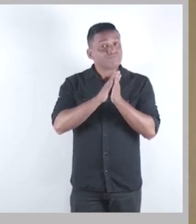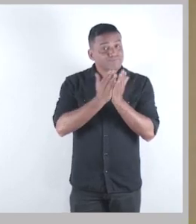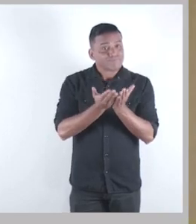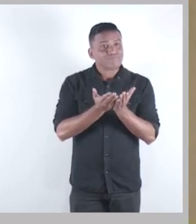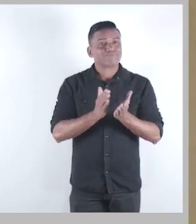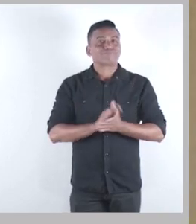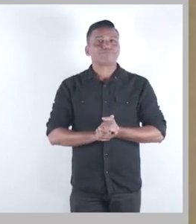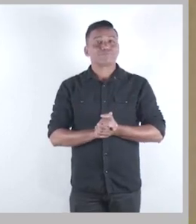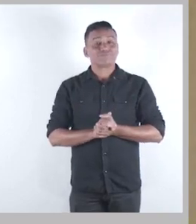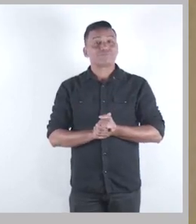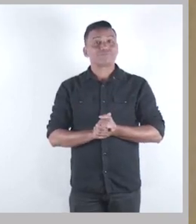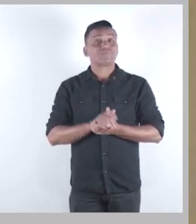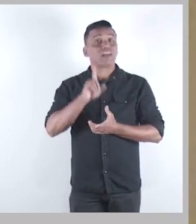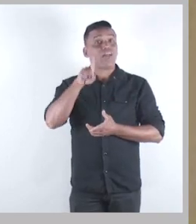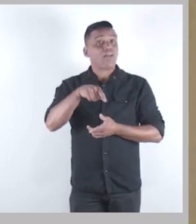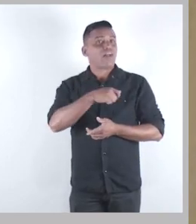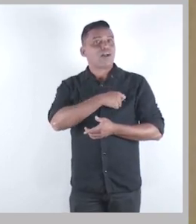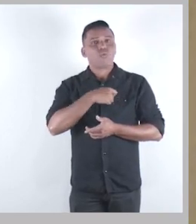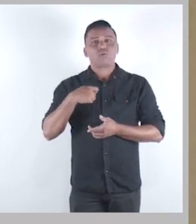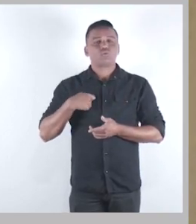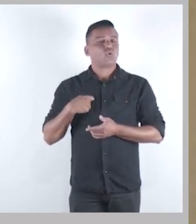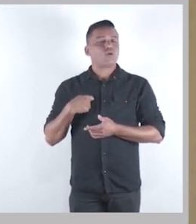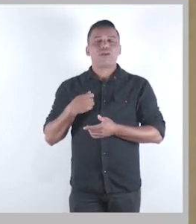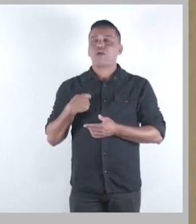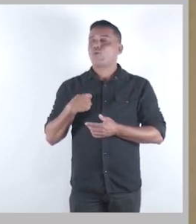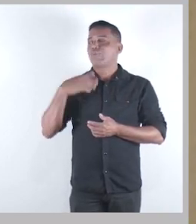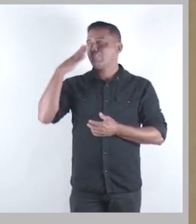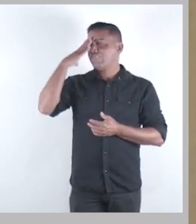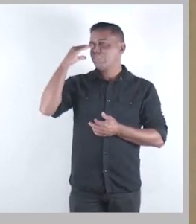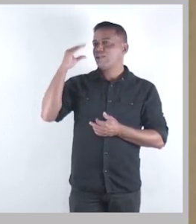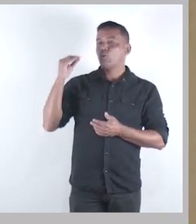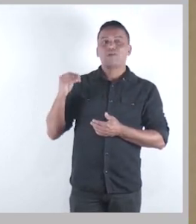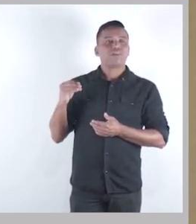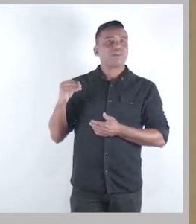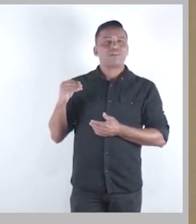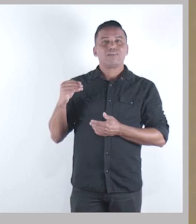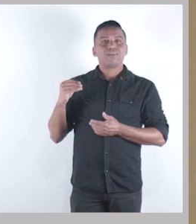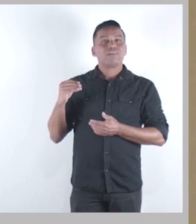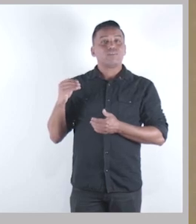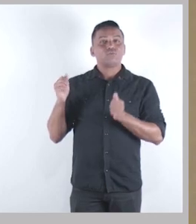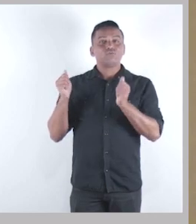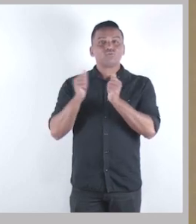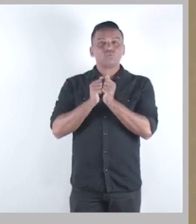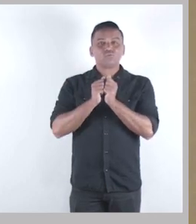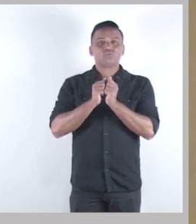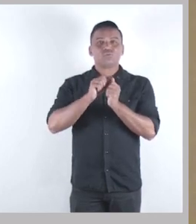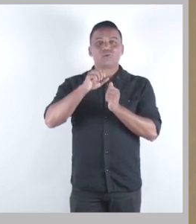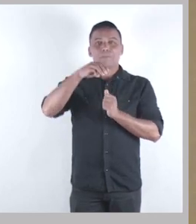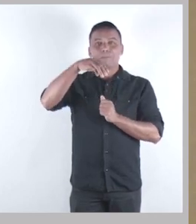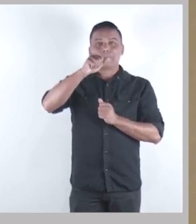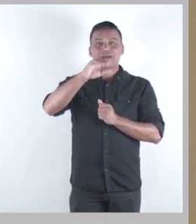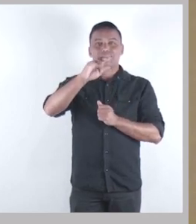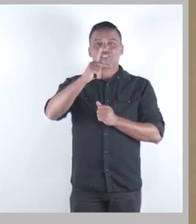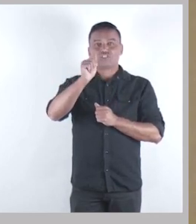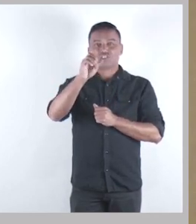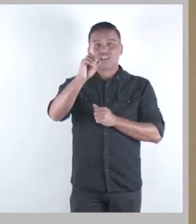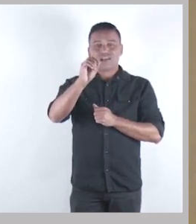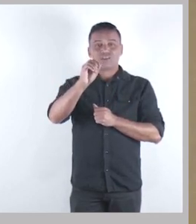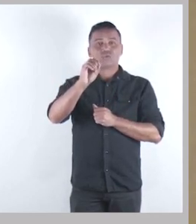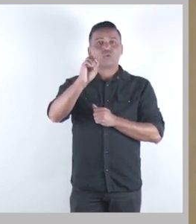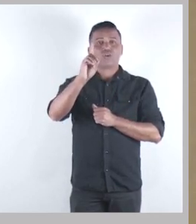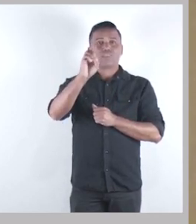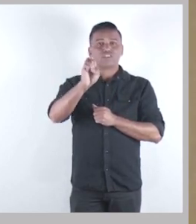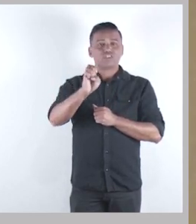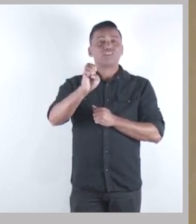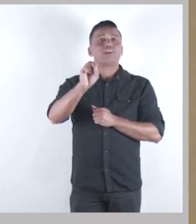Márcia, este é o autor que eu tranquilamente coloco, quer ao lado de Machado de Assis, sim,